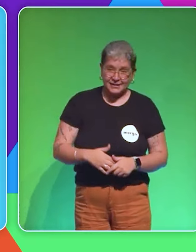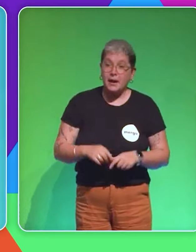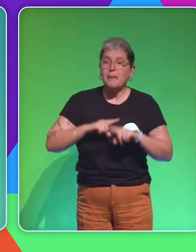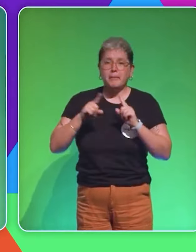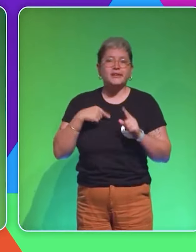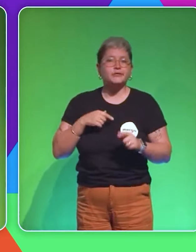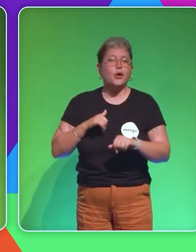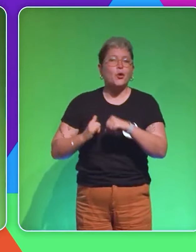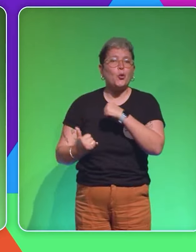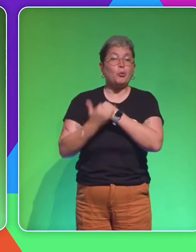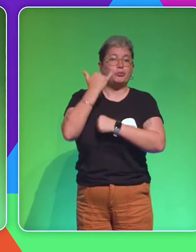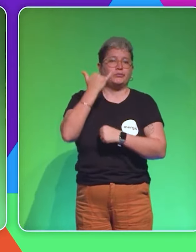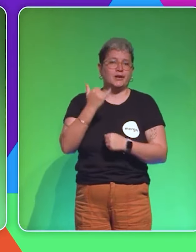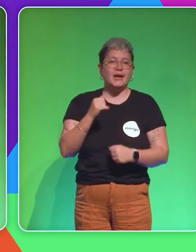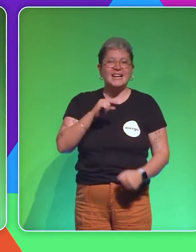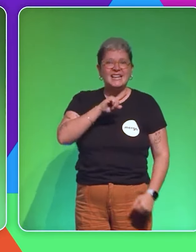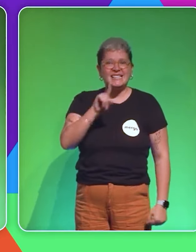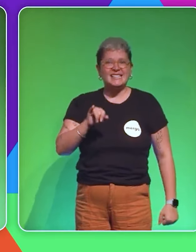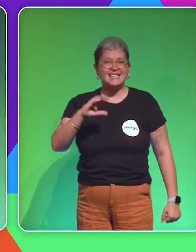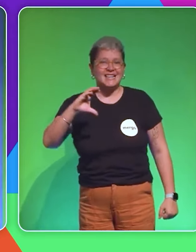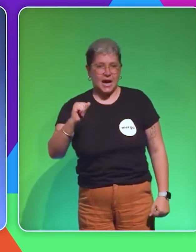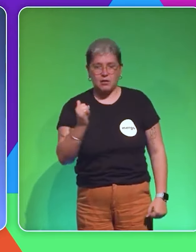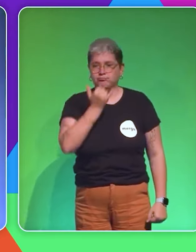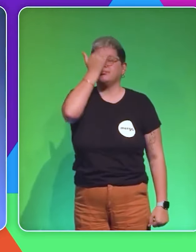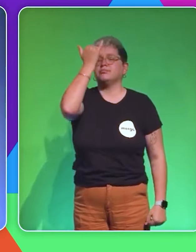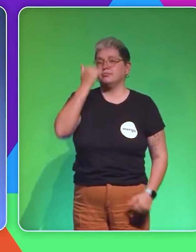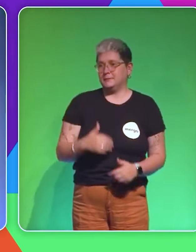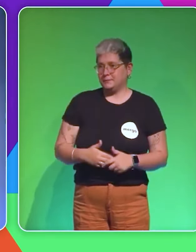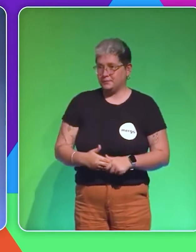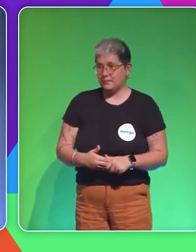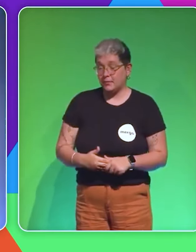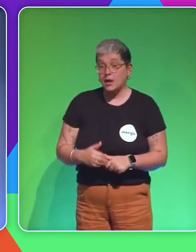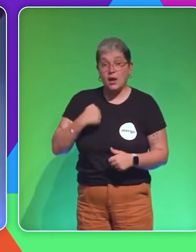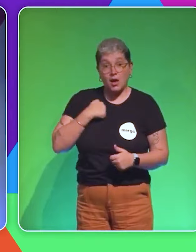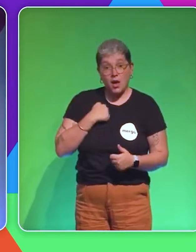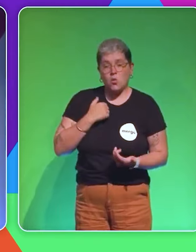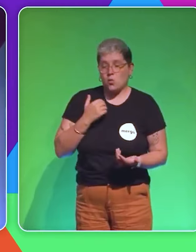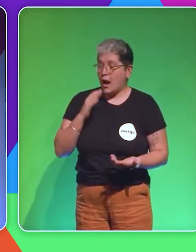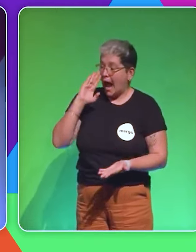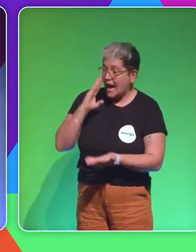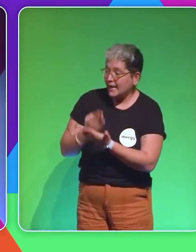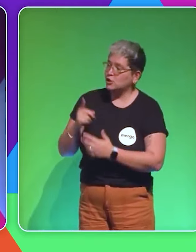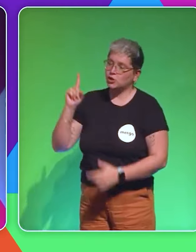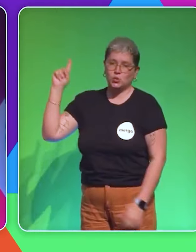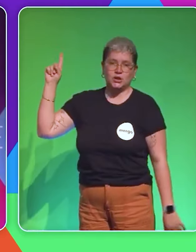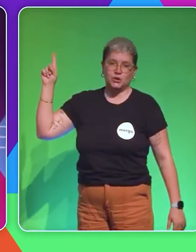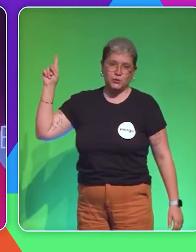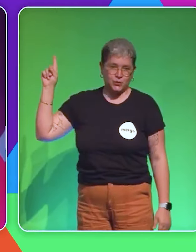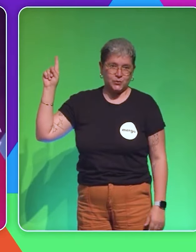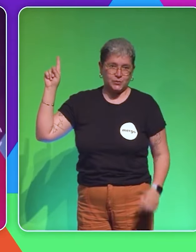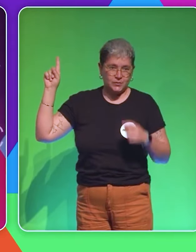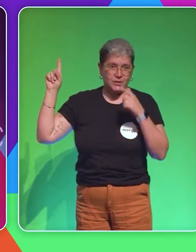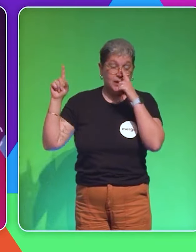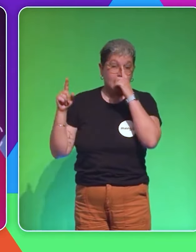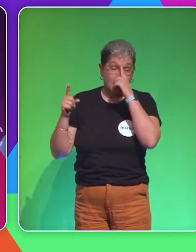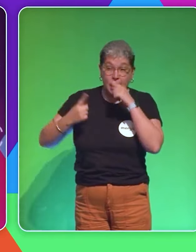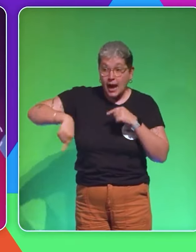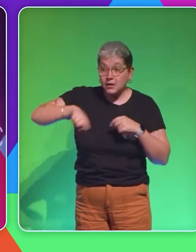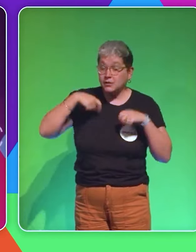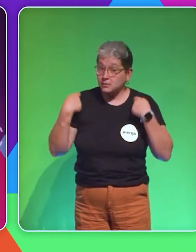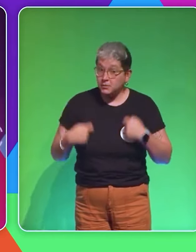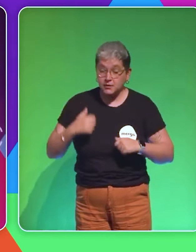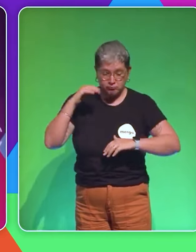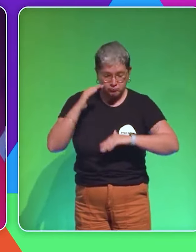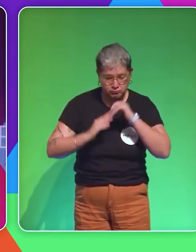da zica e eu acredito muito nisso eu acho que a gente tem que e praticar e poder